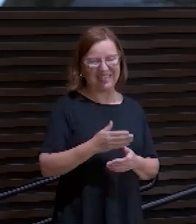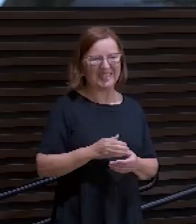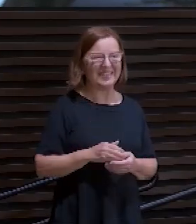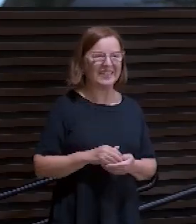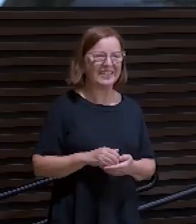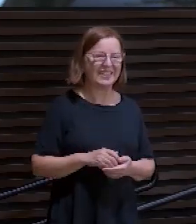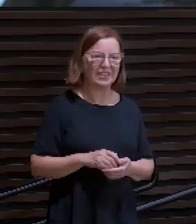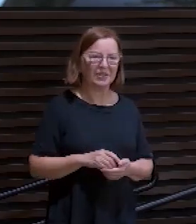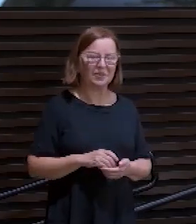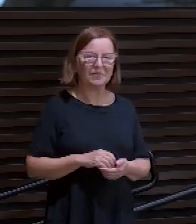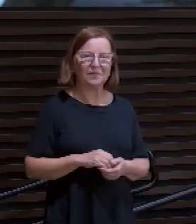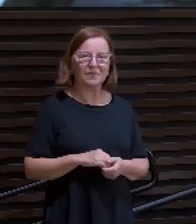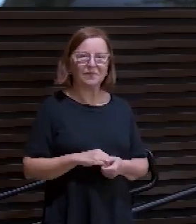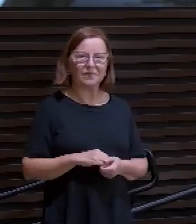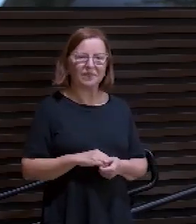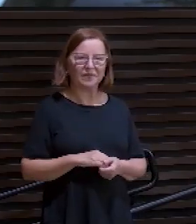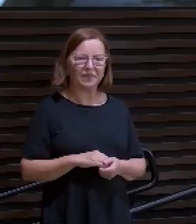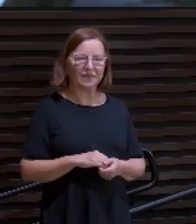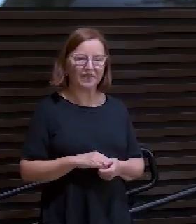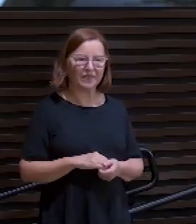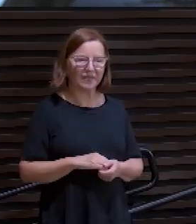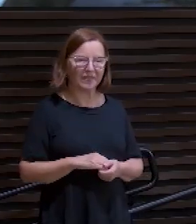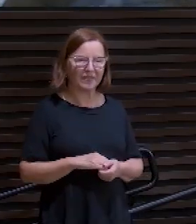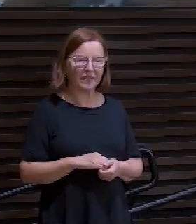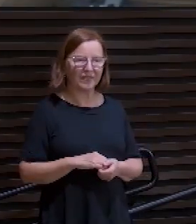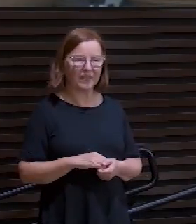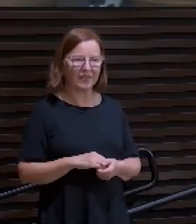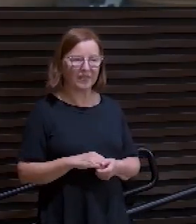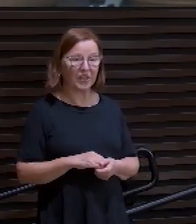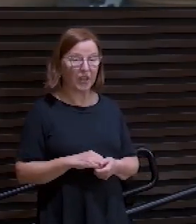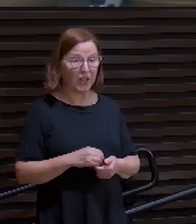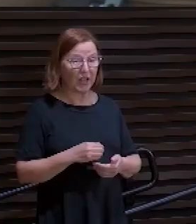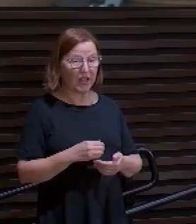texto diz no original, mas vocês